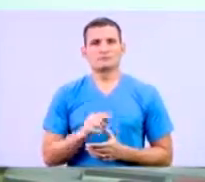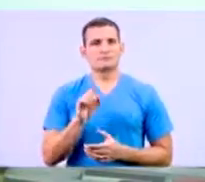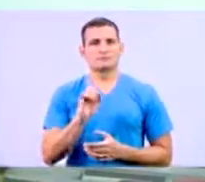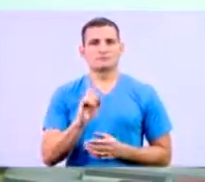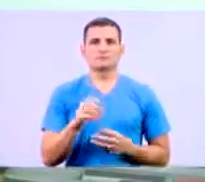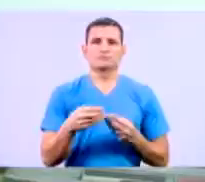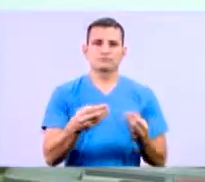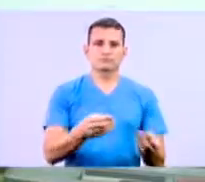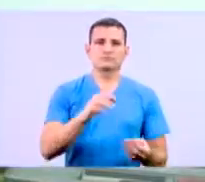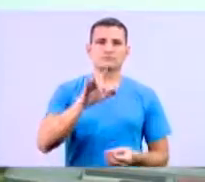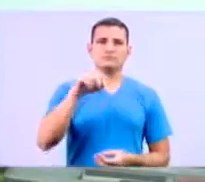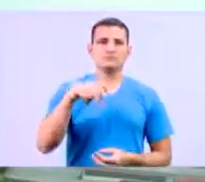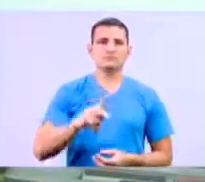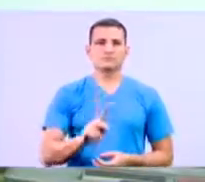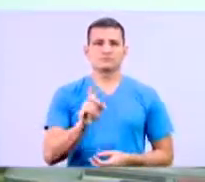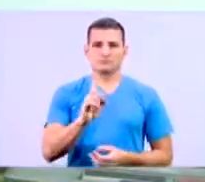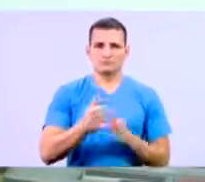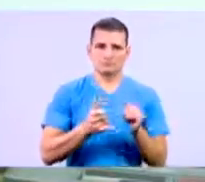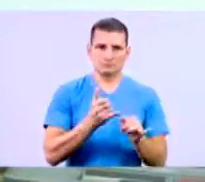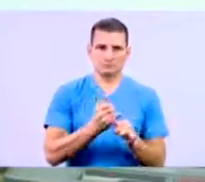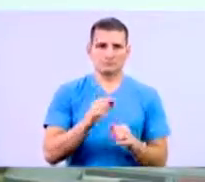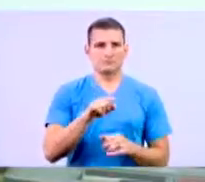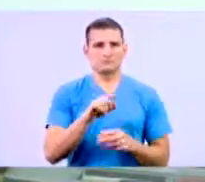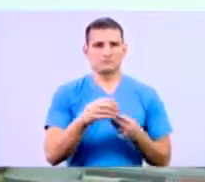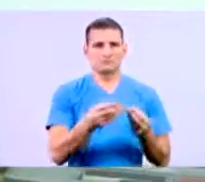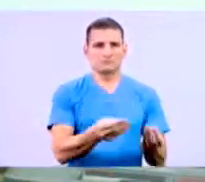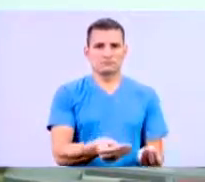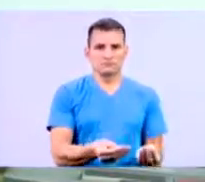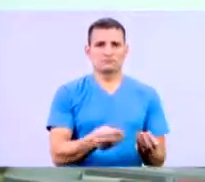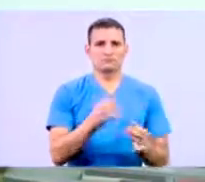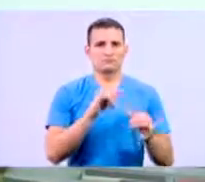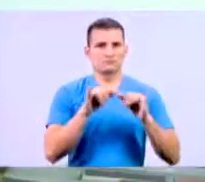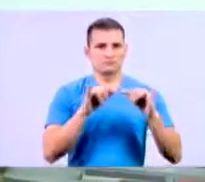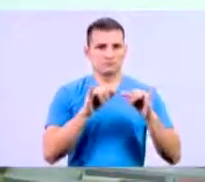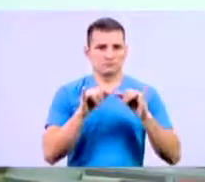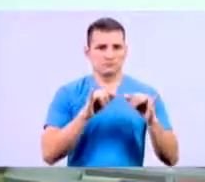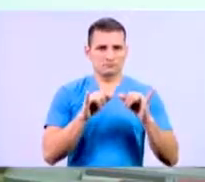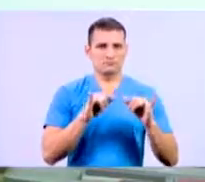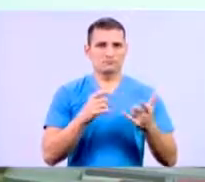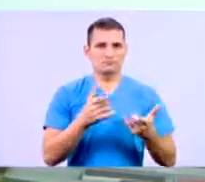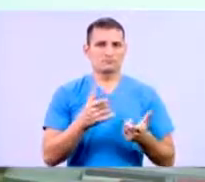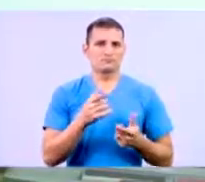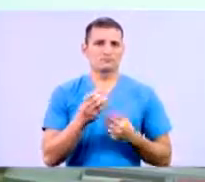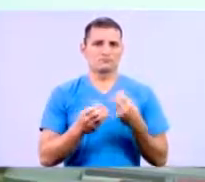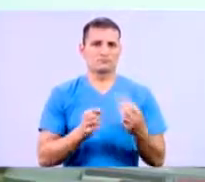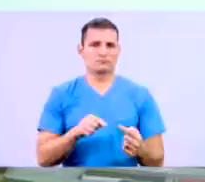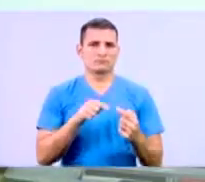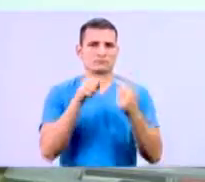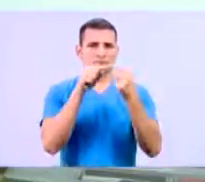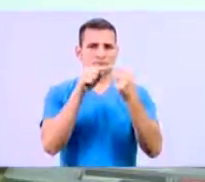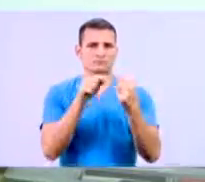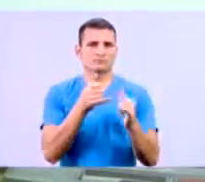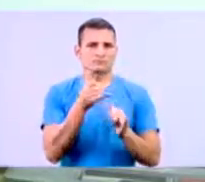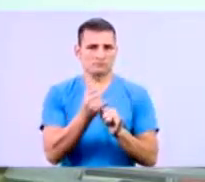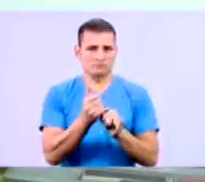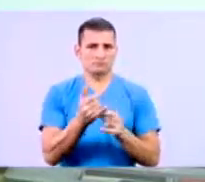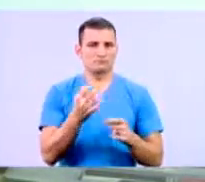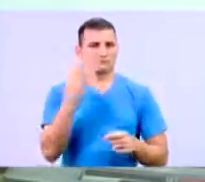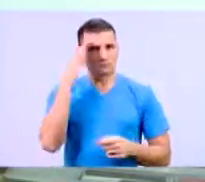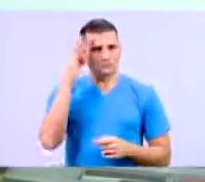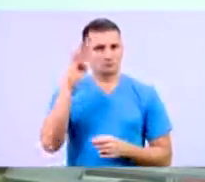fornecem links de internet, mas ele fornece informações para prover conectividade, principalmente no que